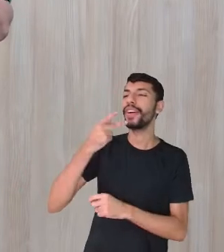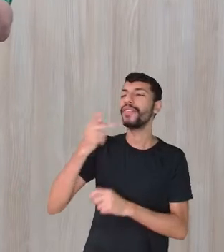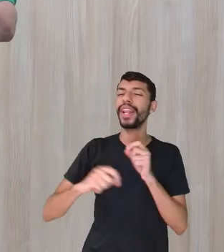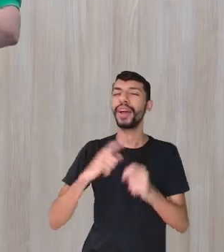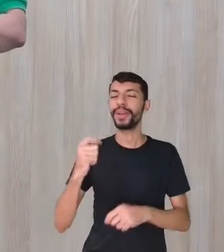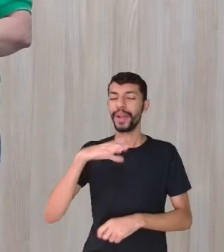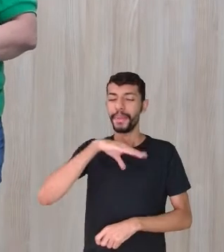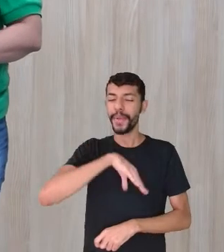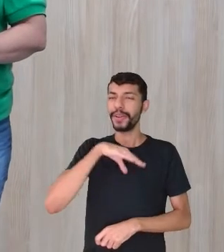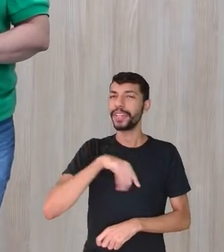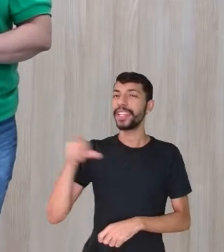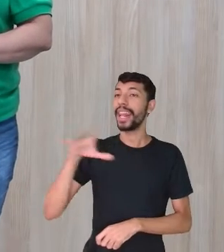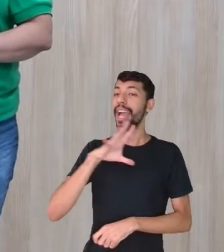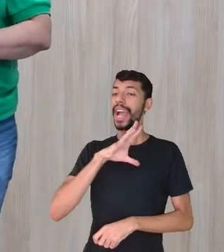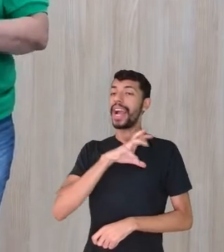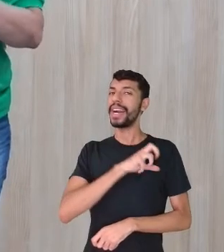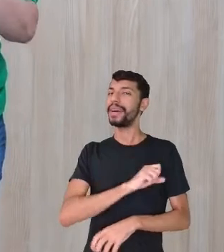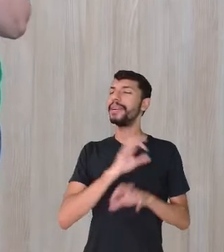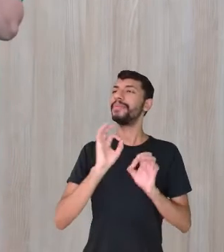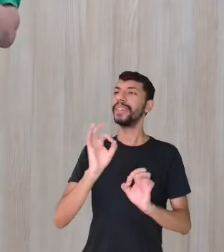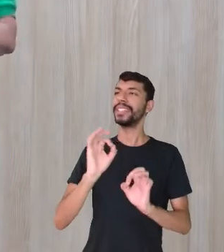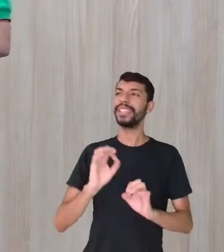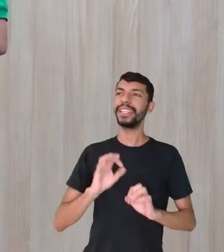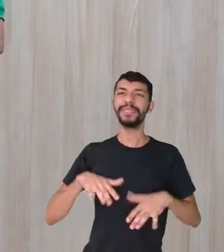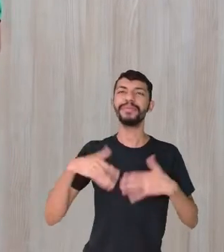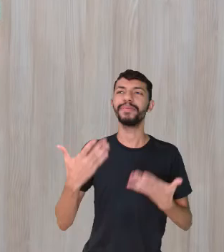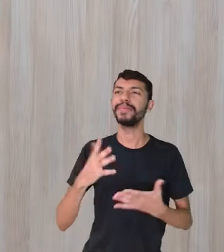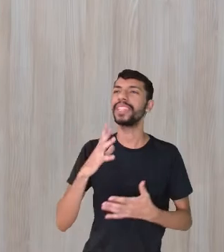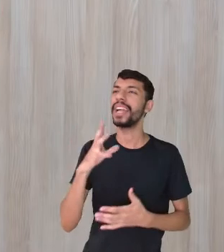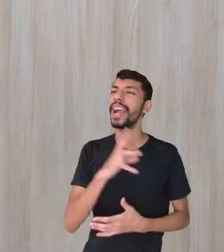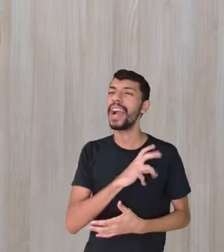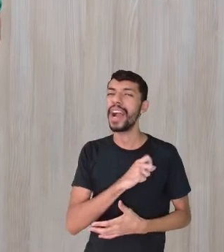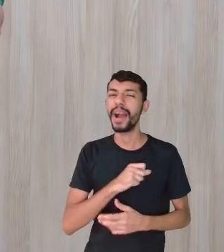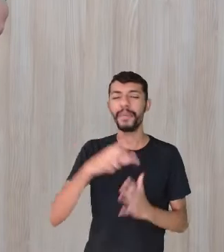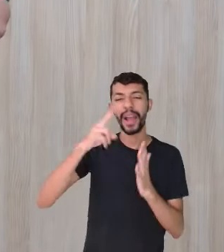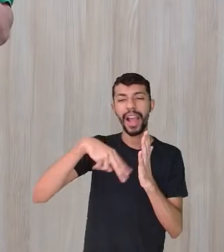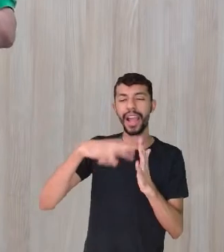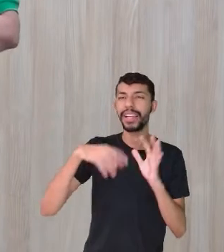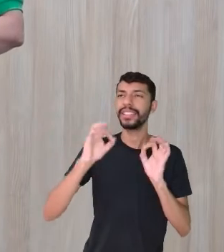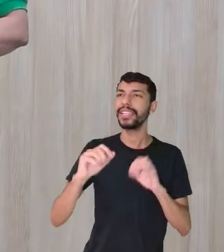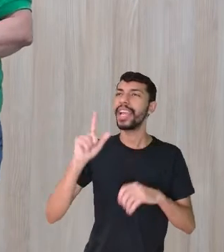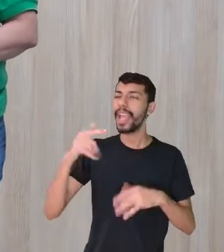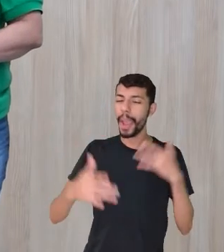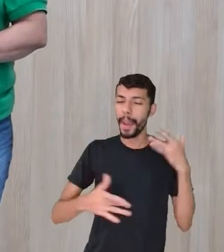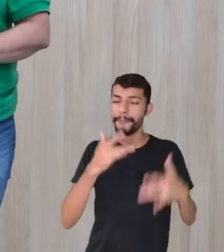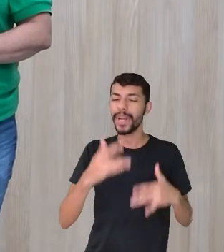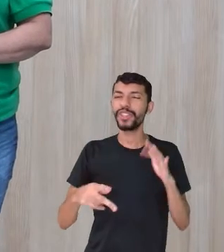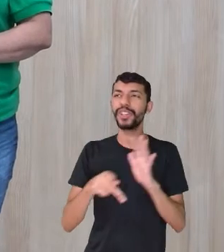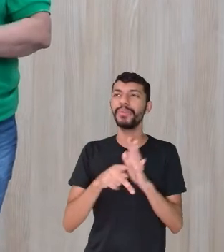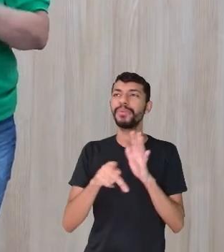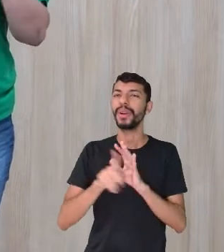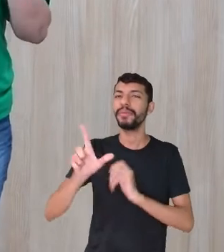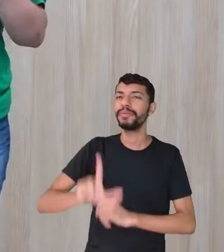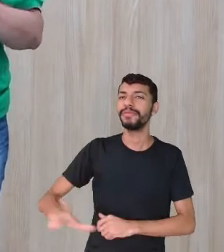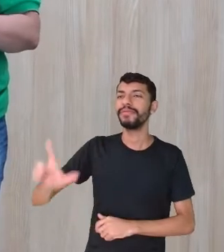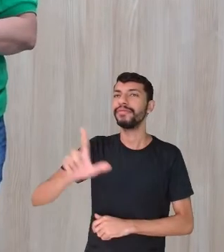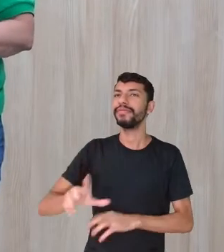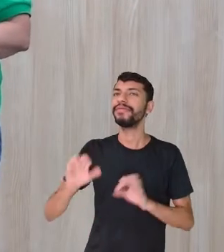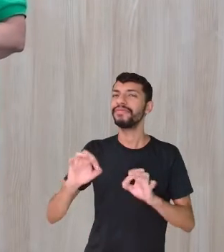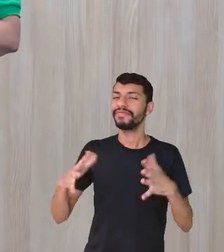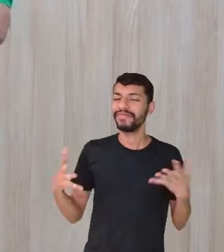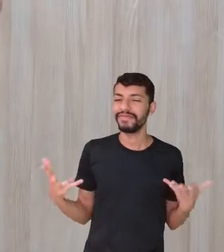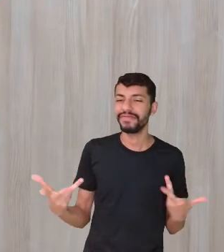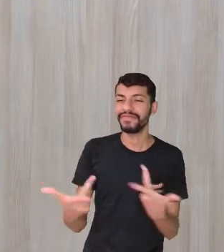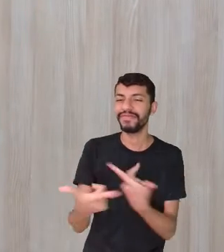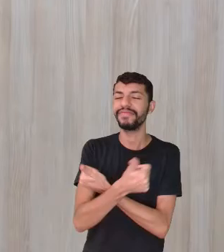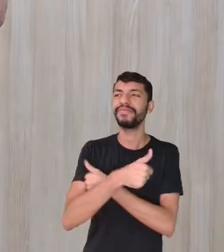é amante da língua portuguesa, ama a leitura, é apaixonada por literatura. Que